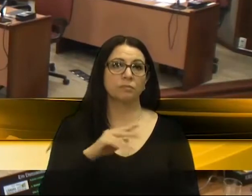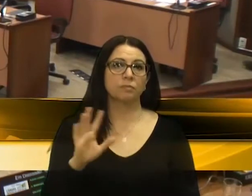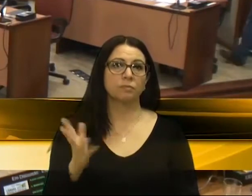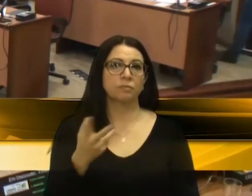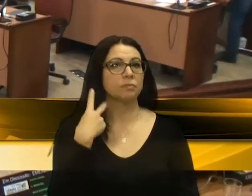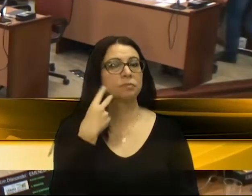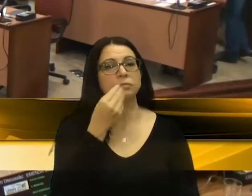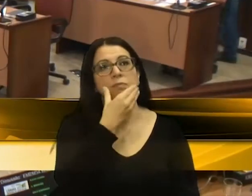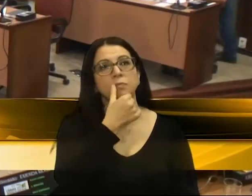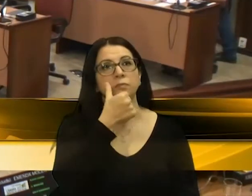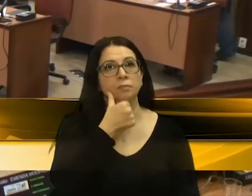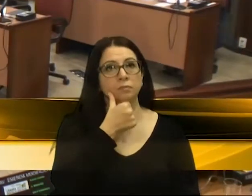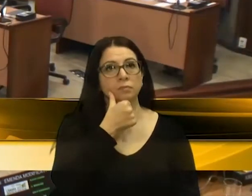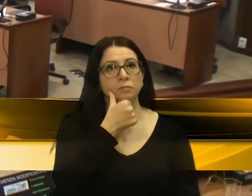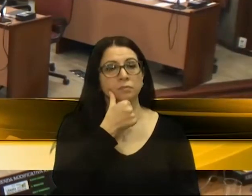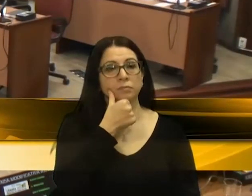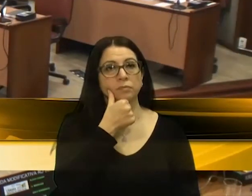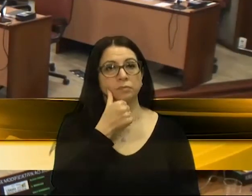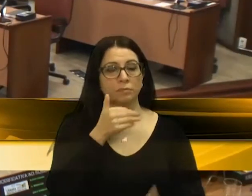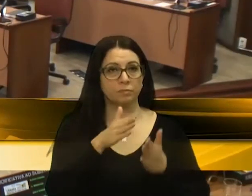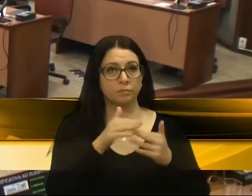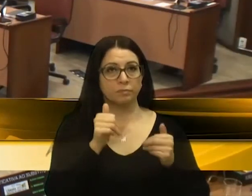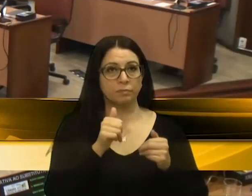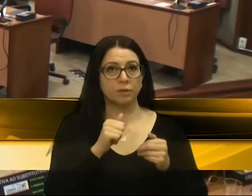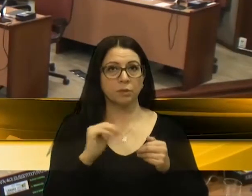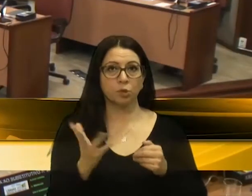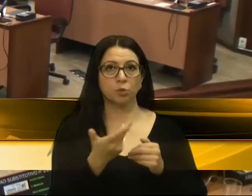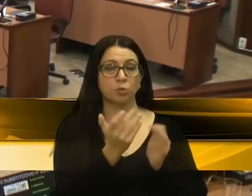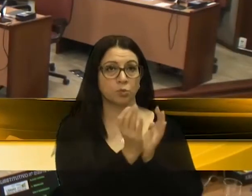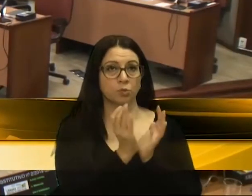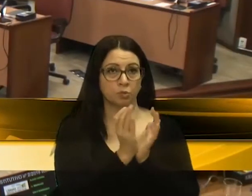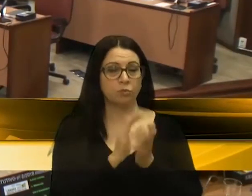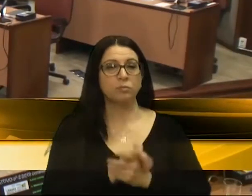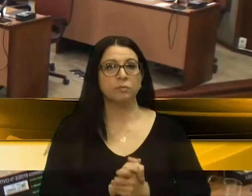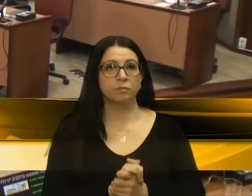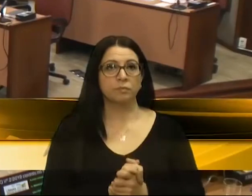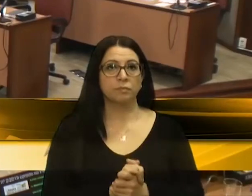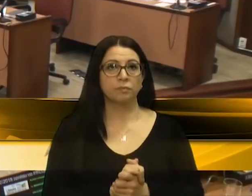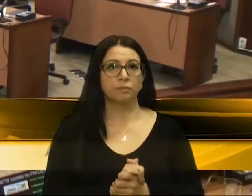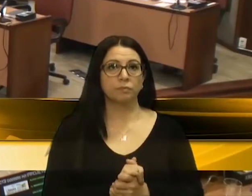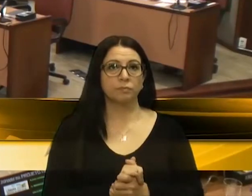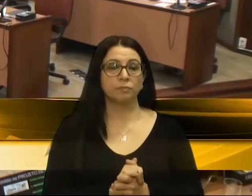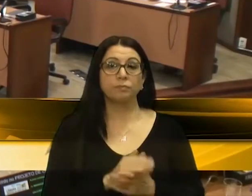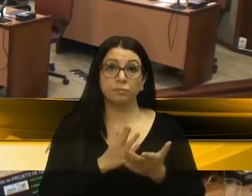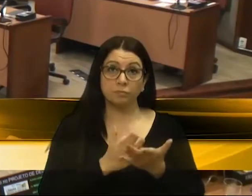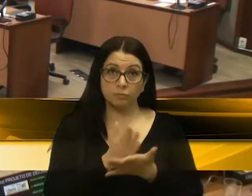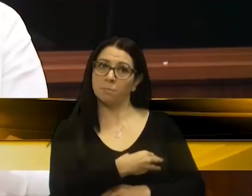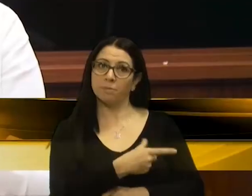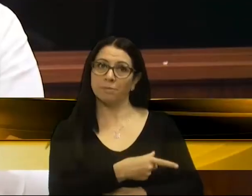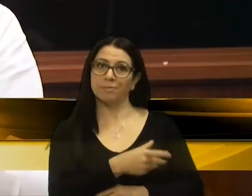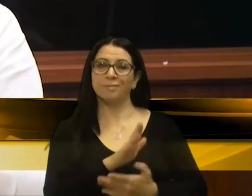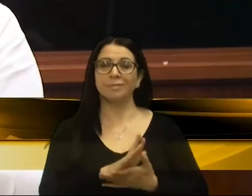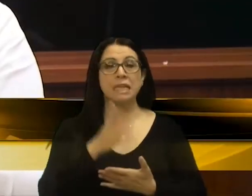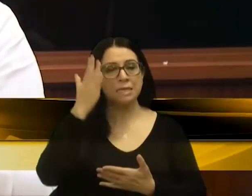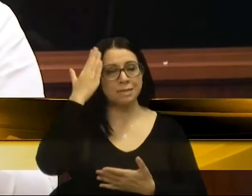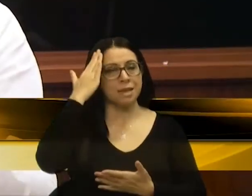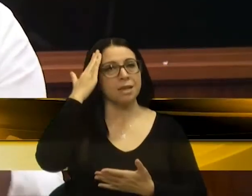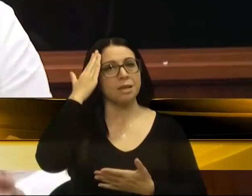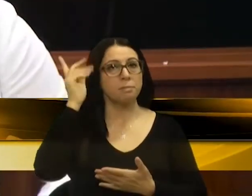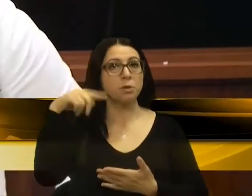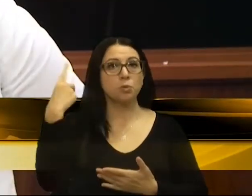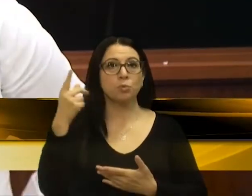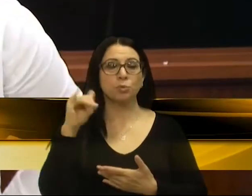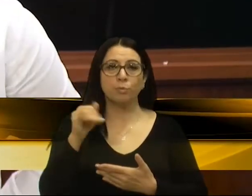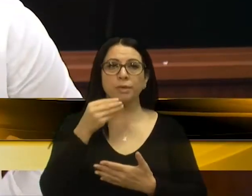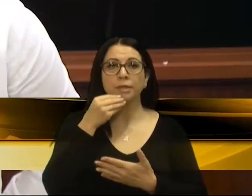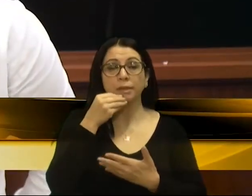condições adequadas para o uso de mulheres lactantes, a fim de que amamentem ou coletem o leite materno. A gente sabe em outras